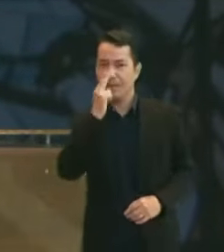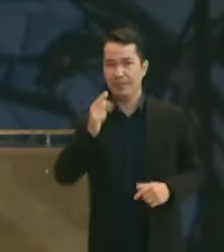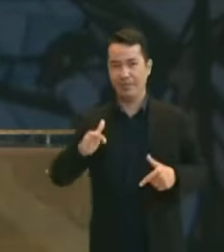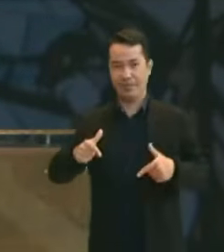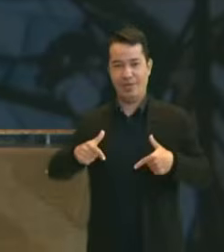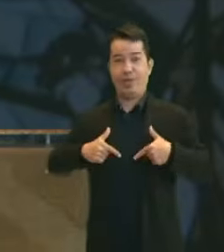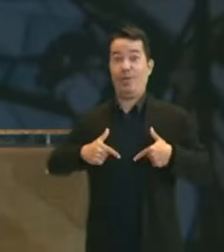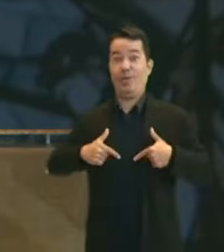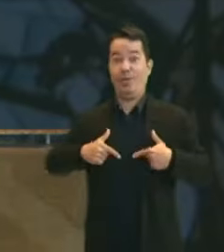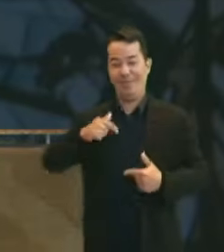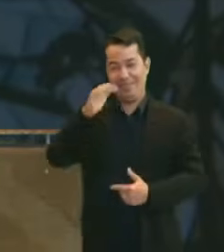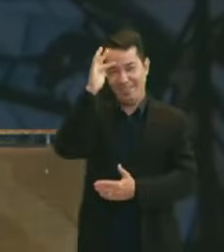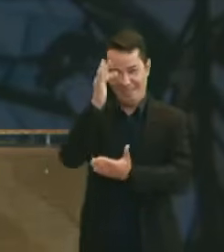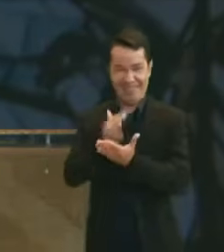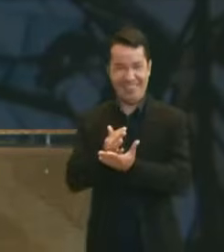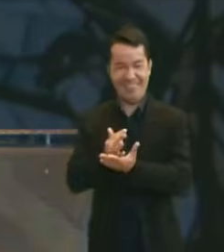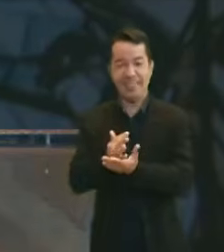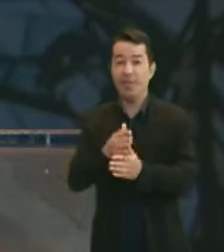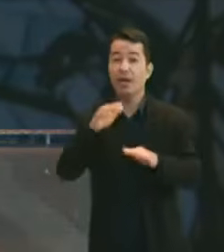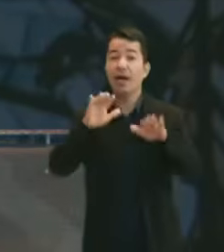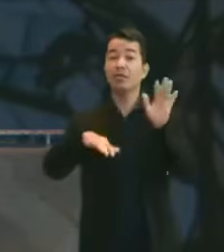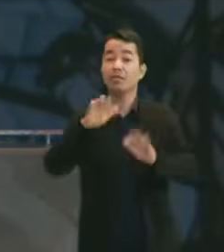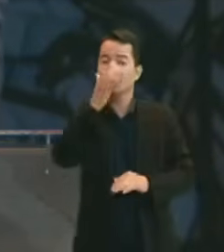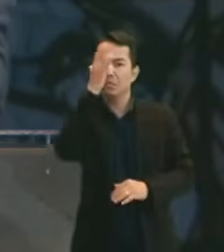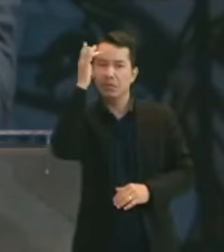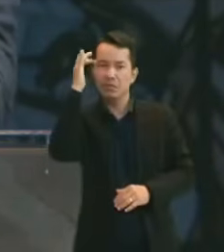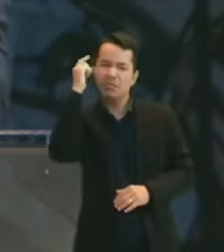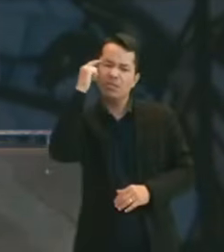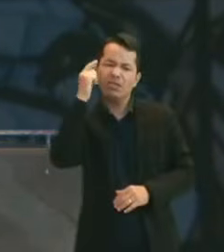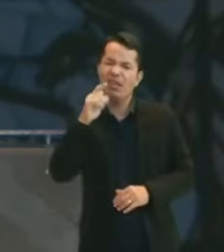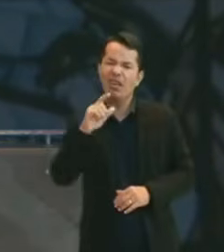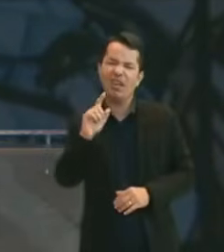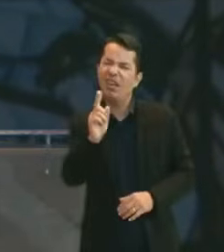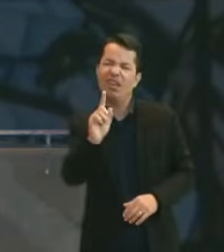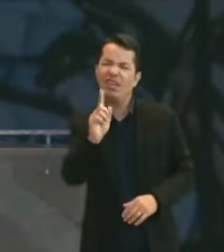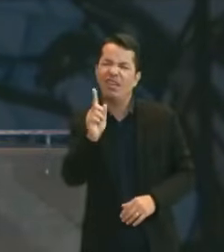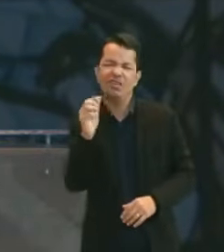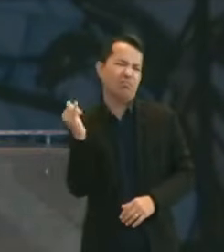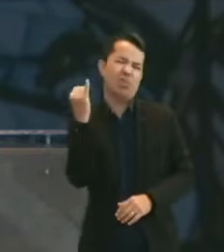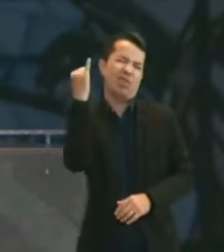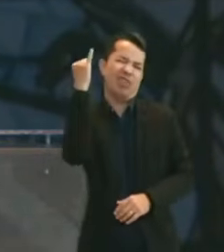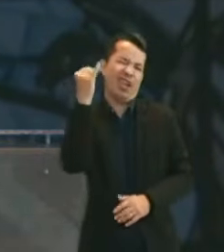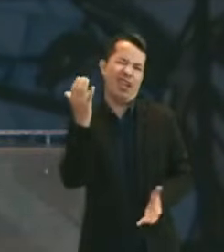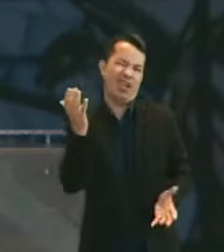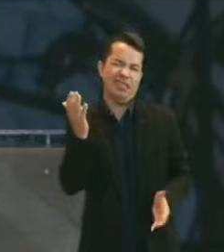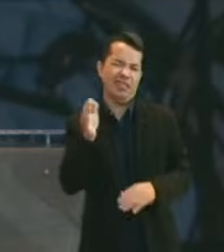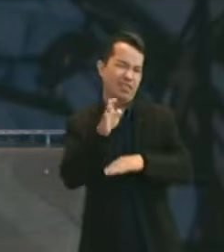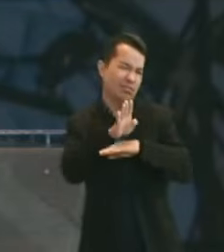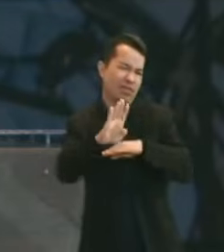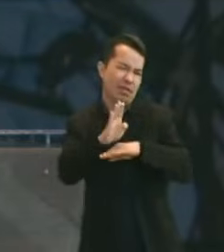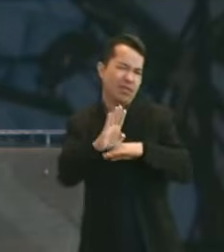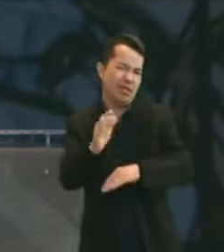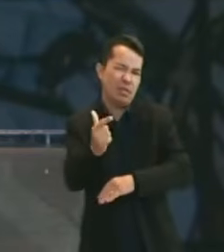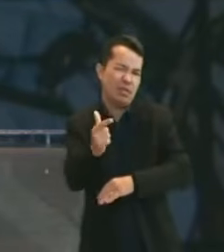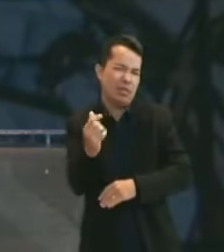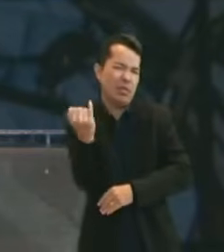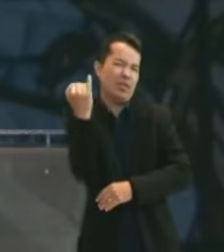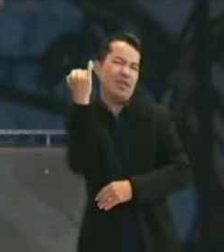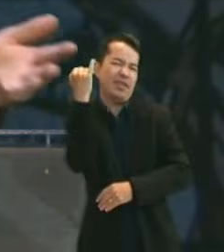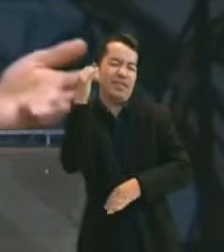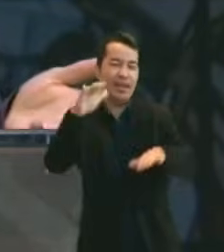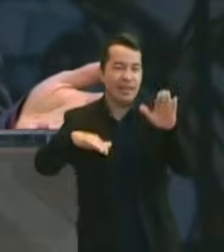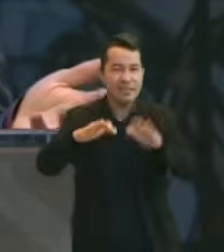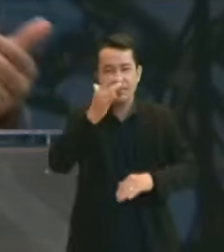como um coadjuvante na dinâmica do Novo Testamento. É uma pessoa que não aparece tanto assim no Novo Testamento.